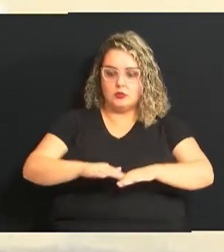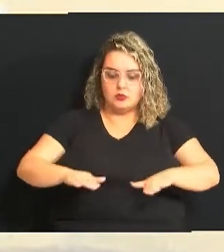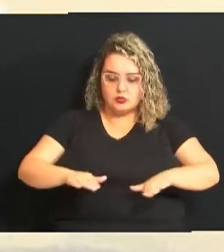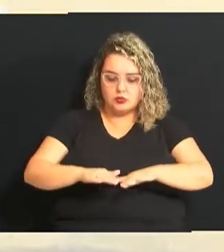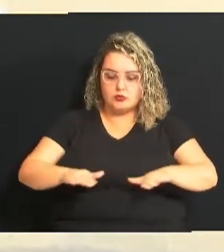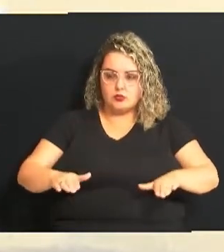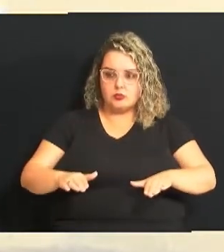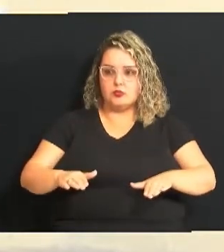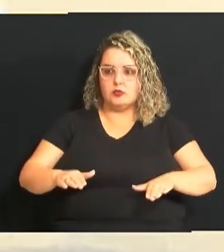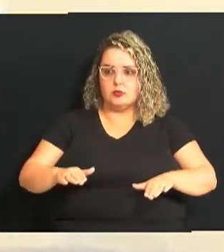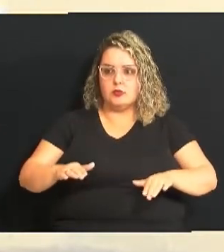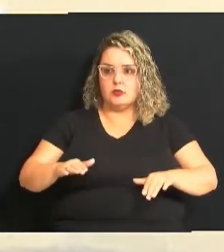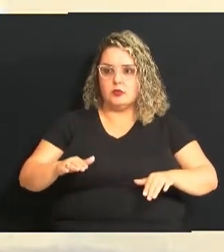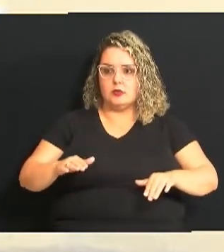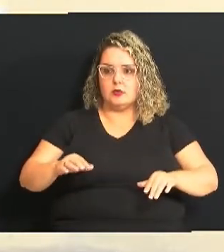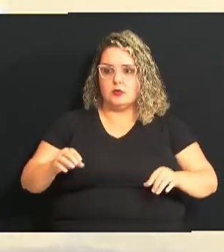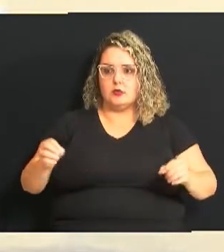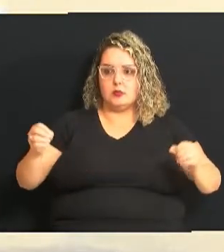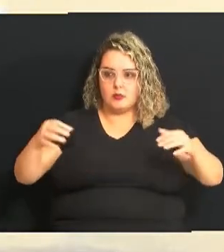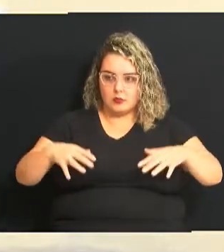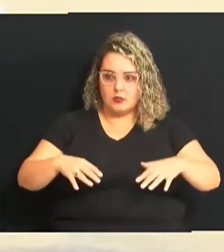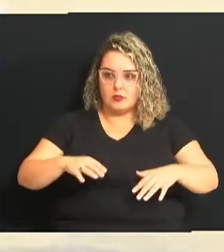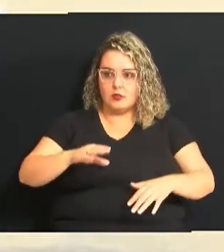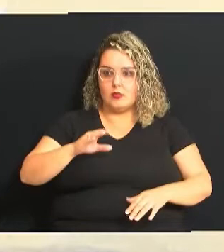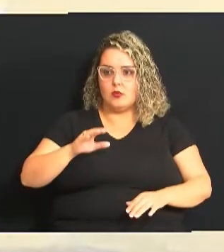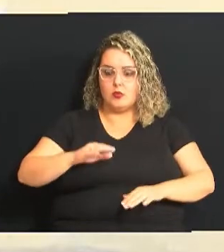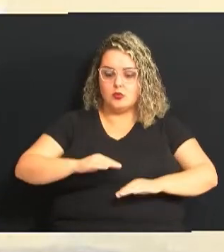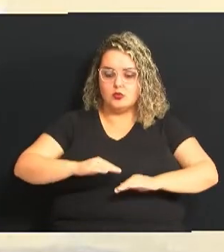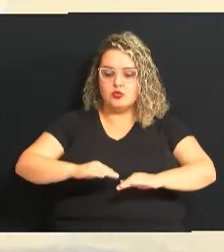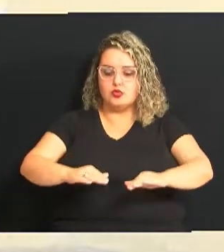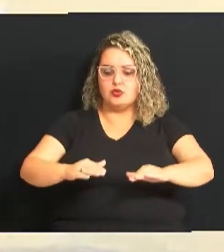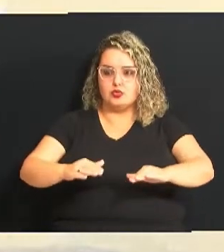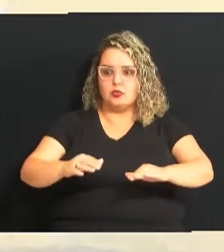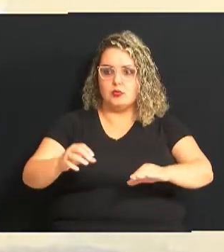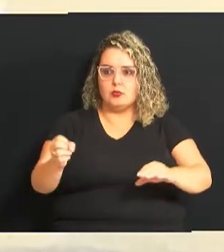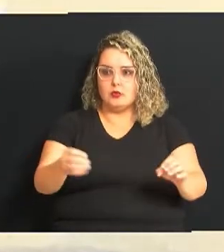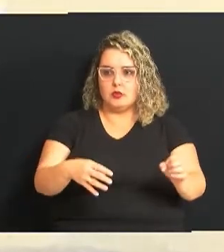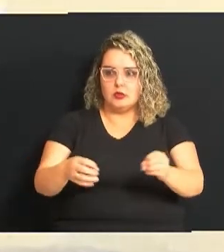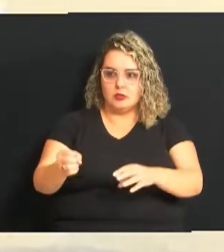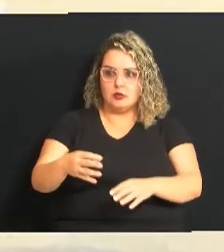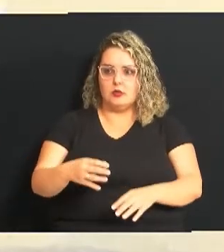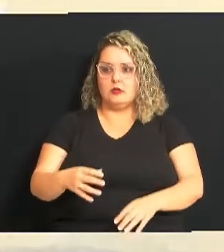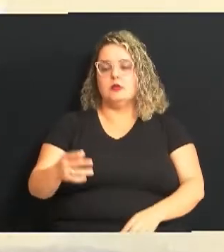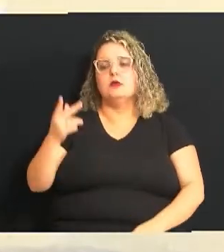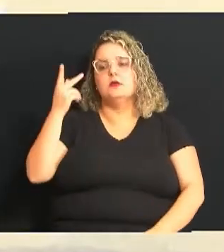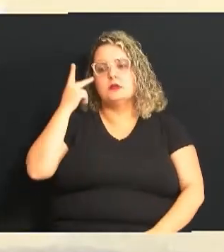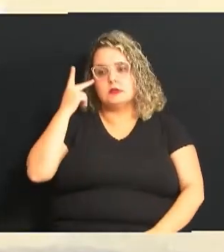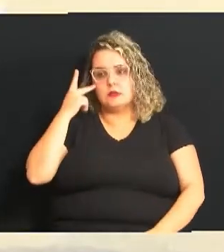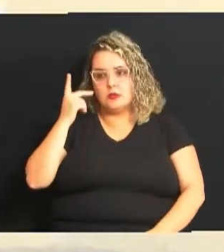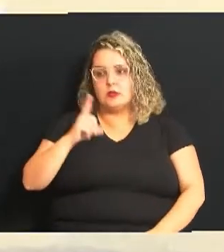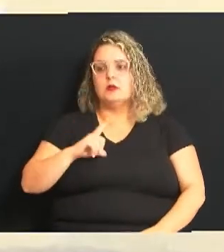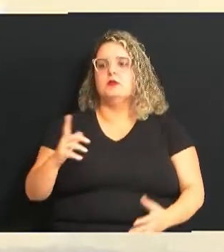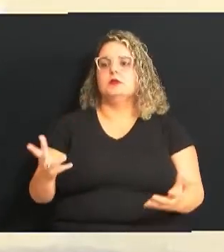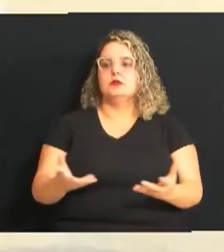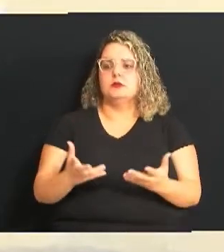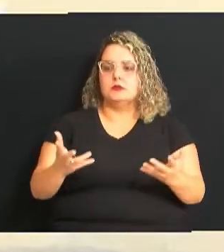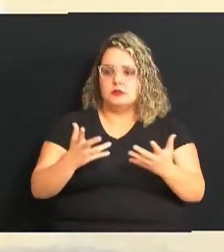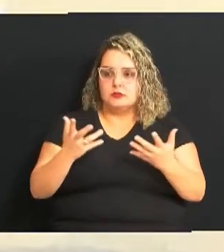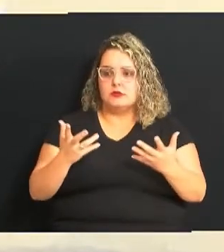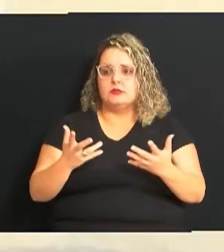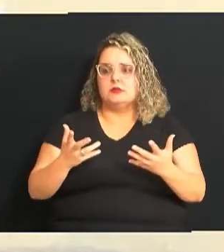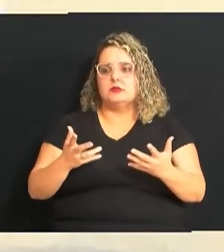mais baixa, para iluminar efetivamente o chão. Então, assim, São Paulo está tendo essa iniciativa, vai